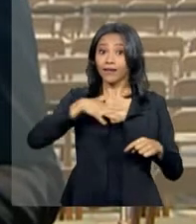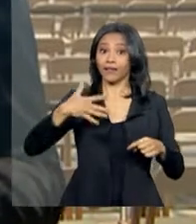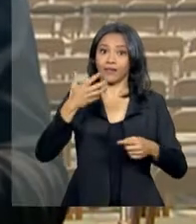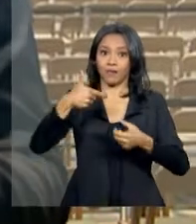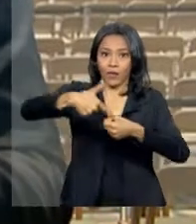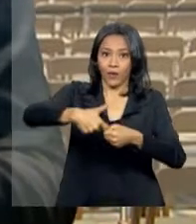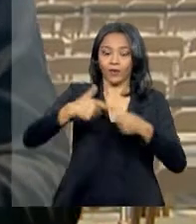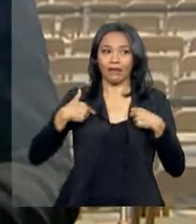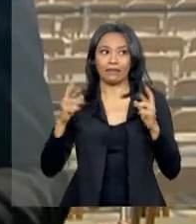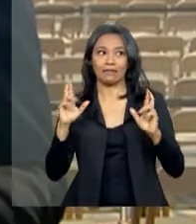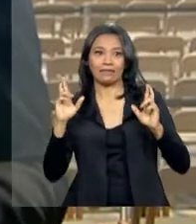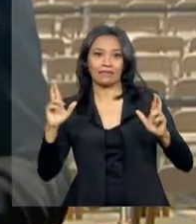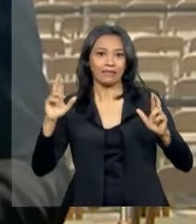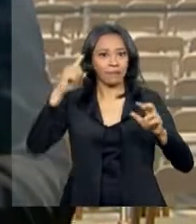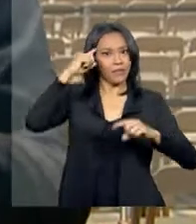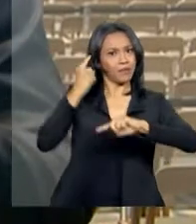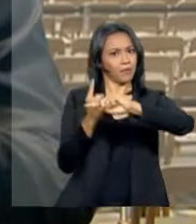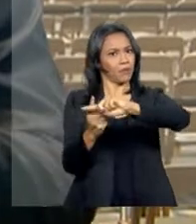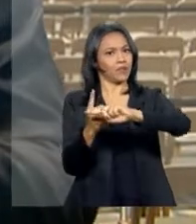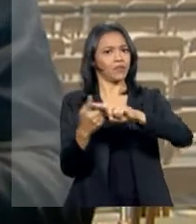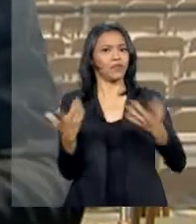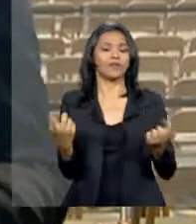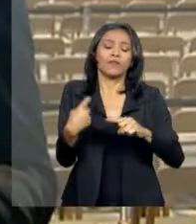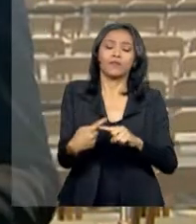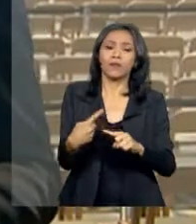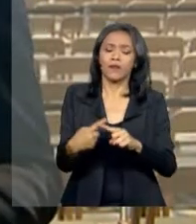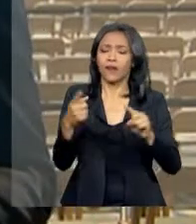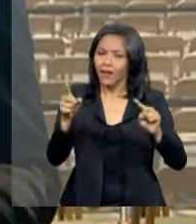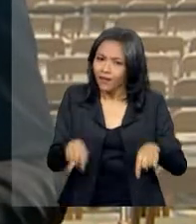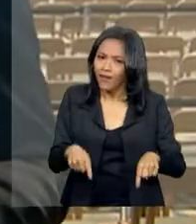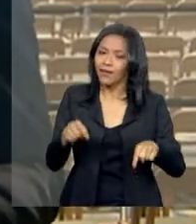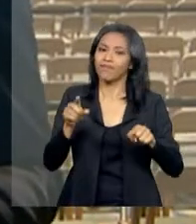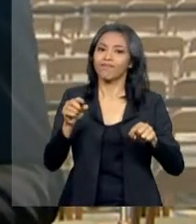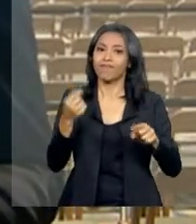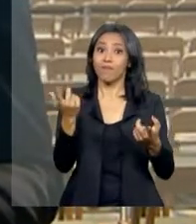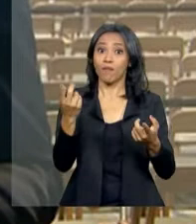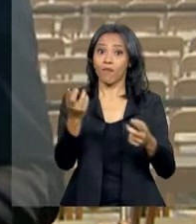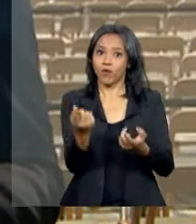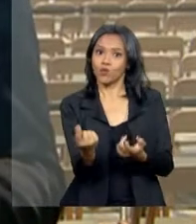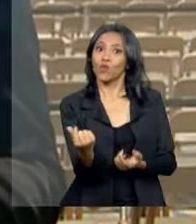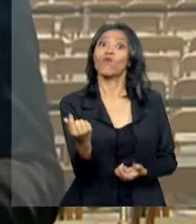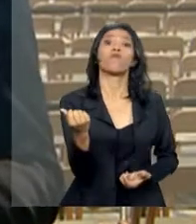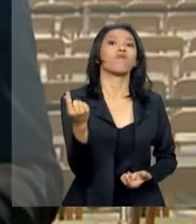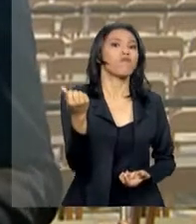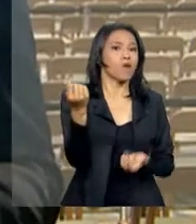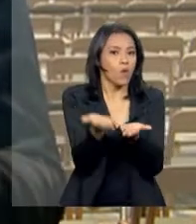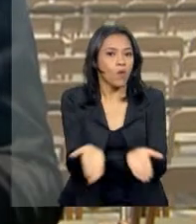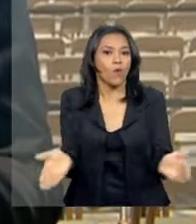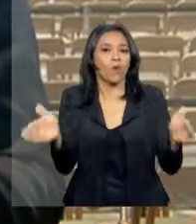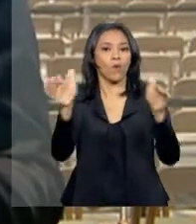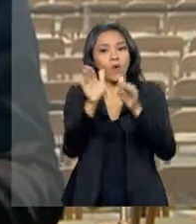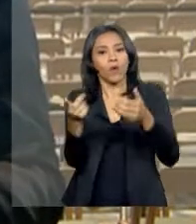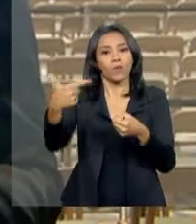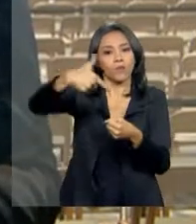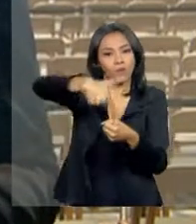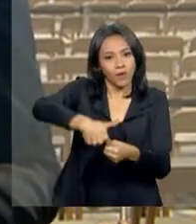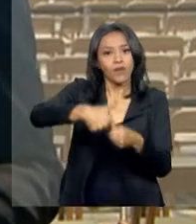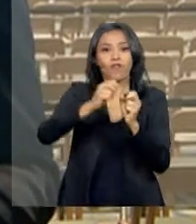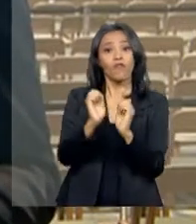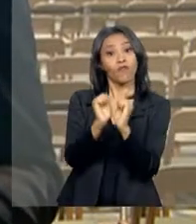indústria petroleira e se é estimulada principalmente aí pela alta do preço do barril do petróleo no mercado internacional